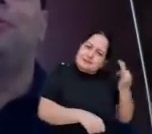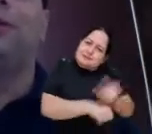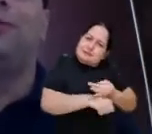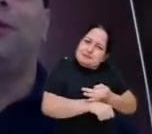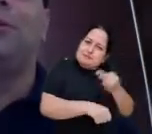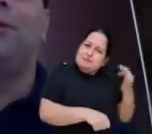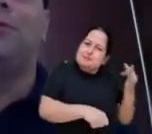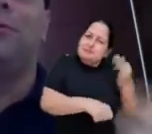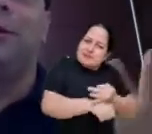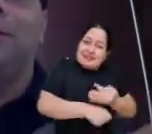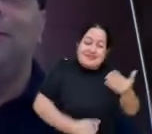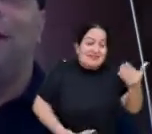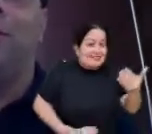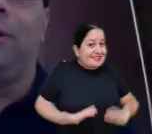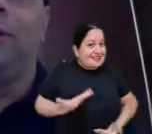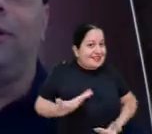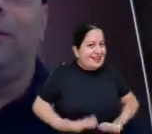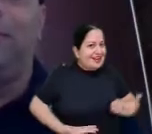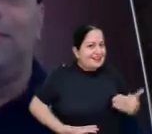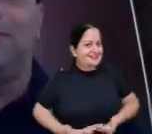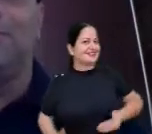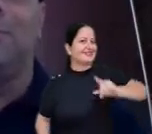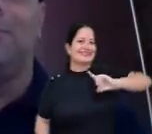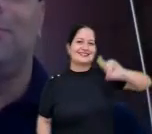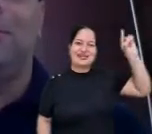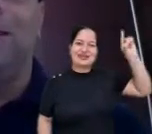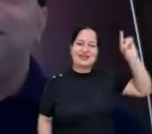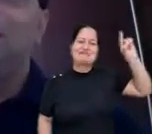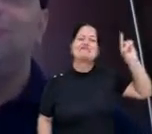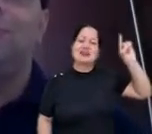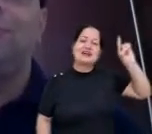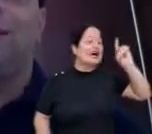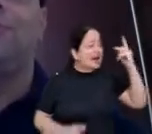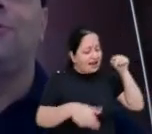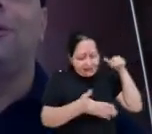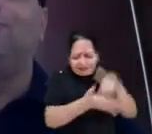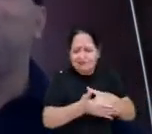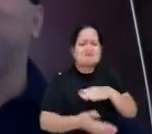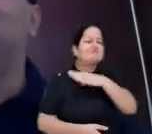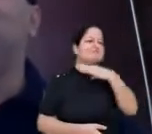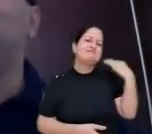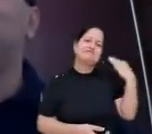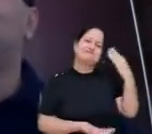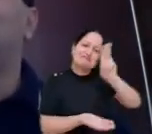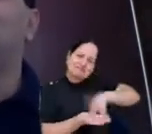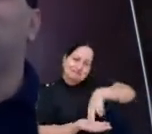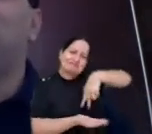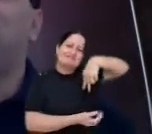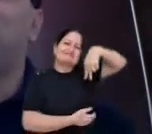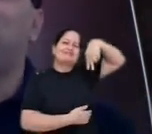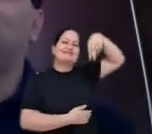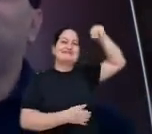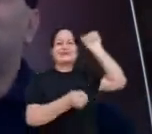servir como servia no início. E agora, na presença de Deus. Que as lições de Atos nos ensinem cada vez mais